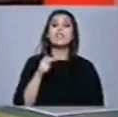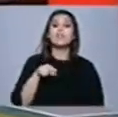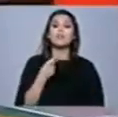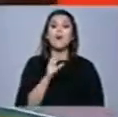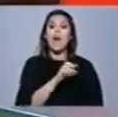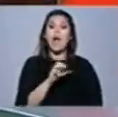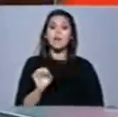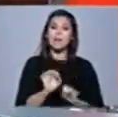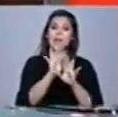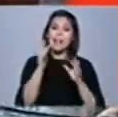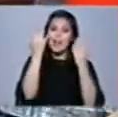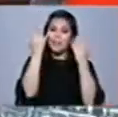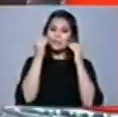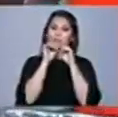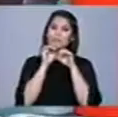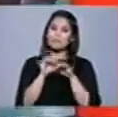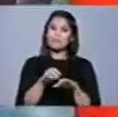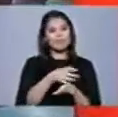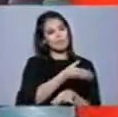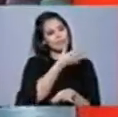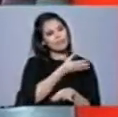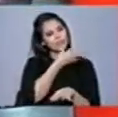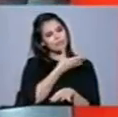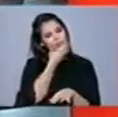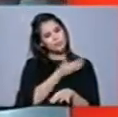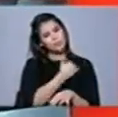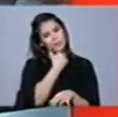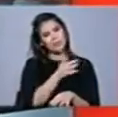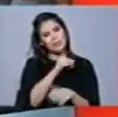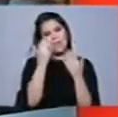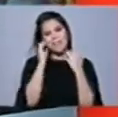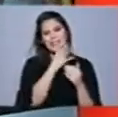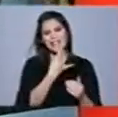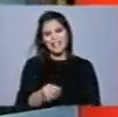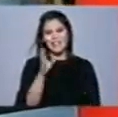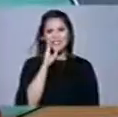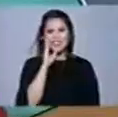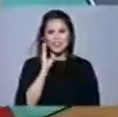Ferreira para, obviamente, nos deixar as suas sábias palavras e a sua mensagem de Natal. Até já.